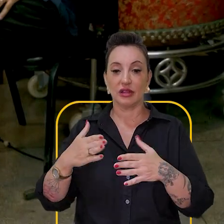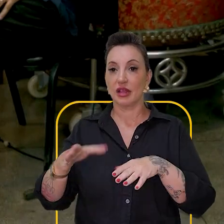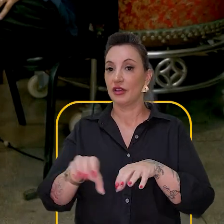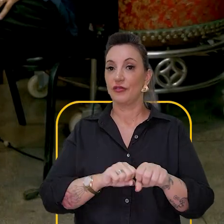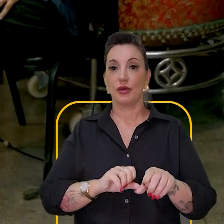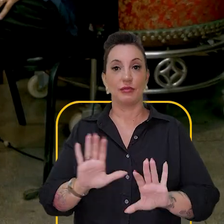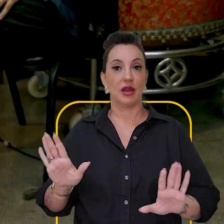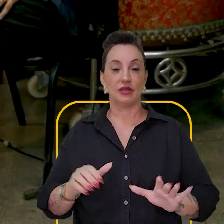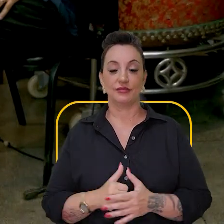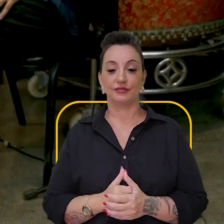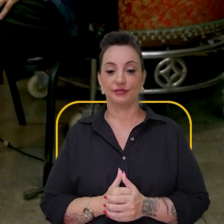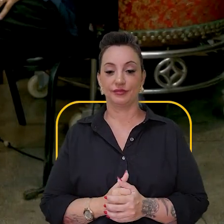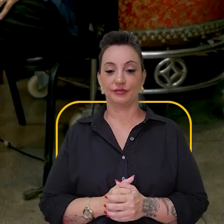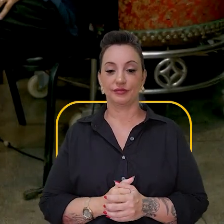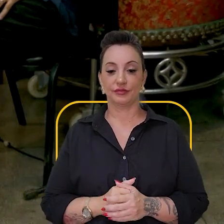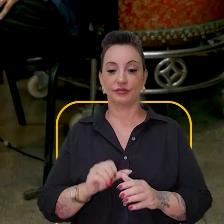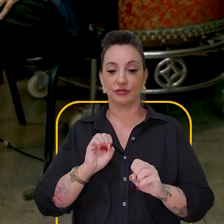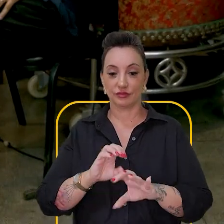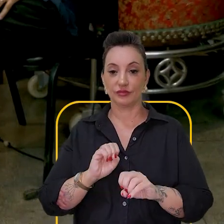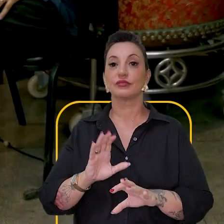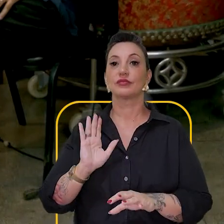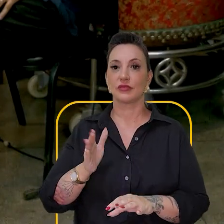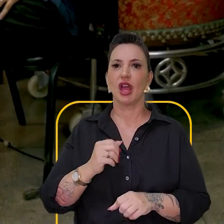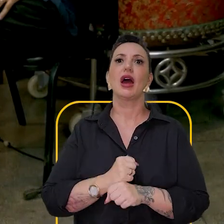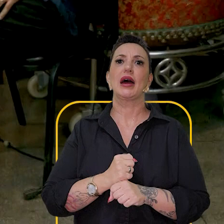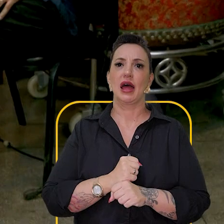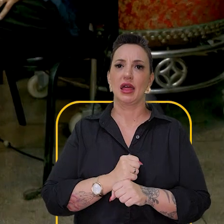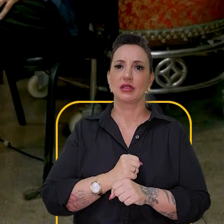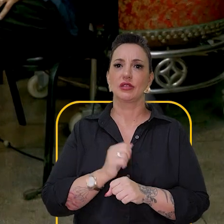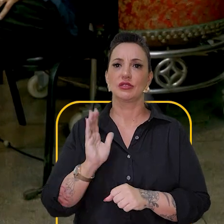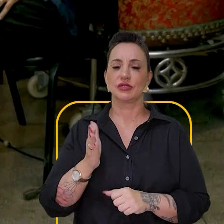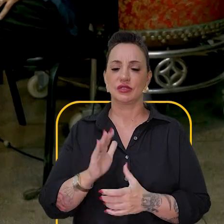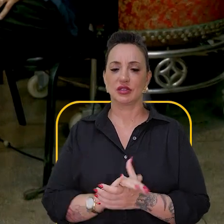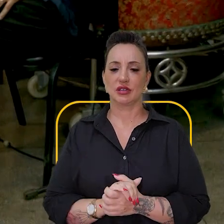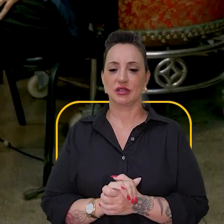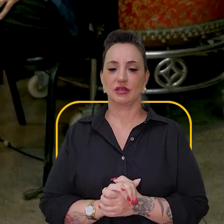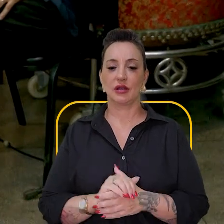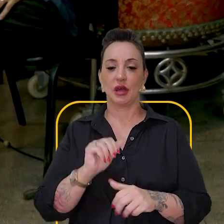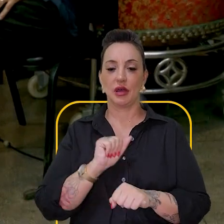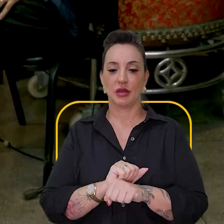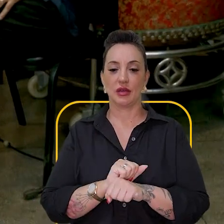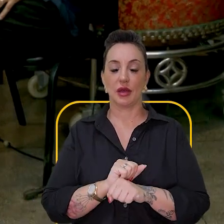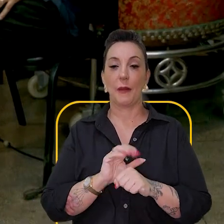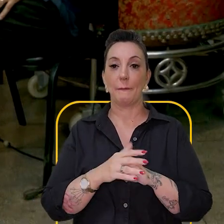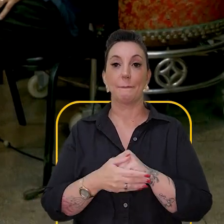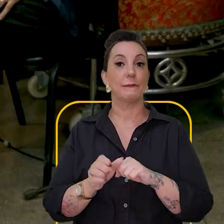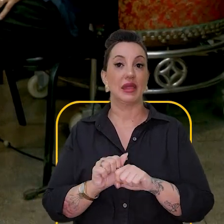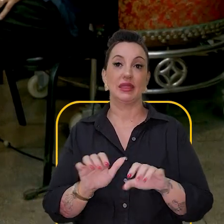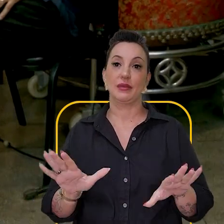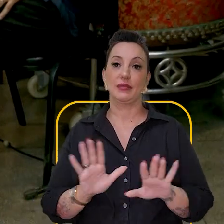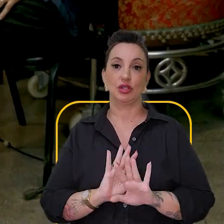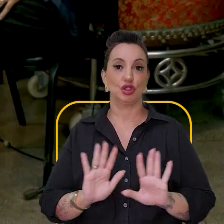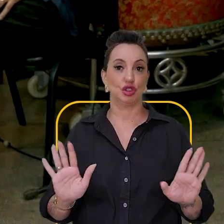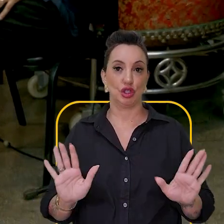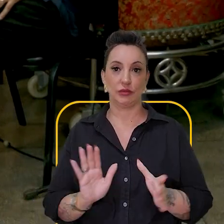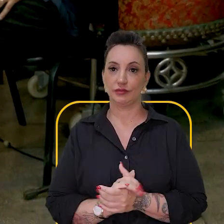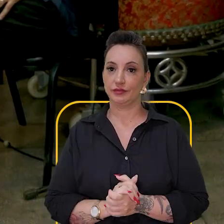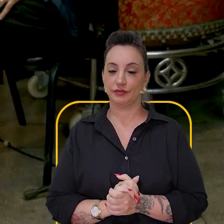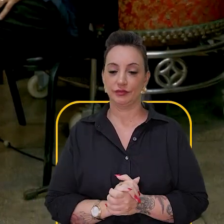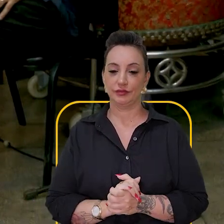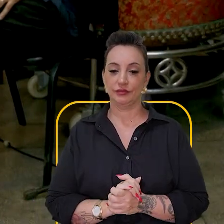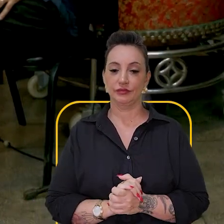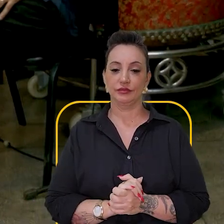aceitou Janeiro de 95 eu comecei a treinar com ele e fui até me formar e chegou a dar aula de chind do SIM muitos anos muitos